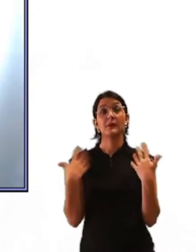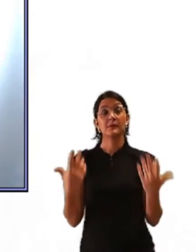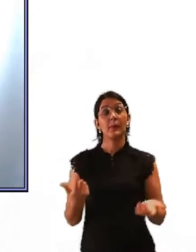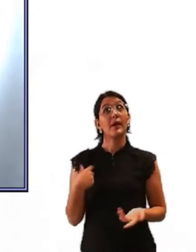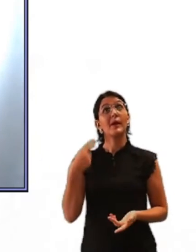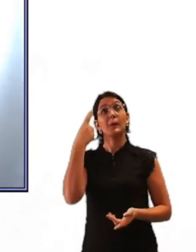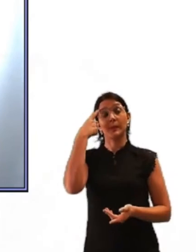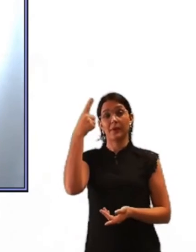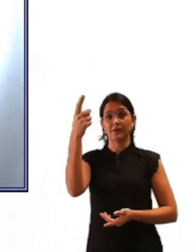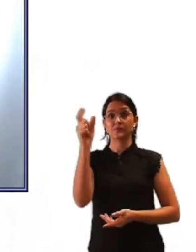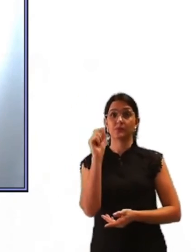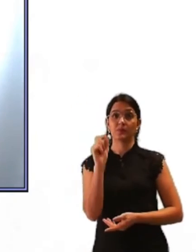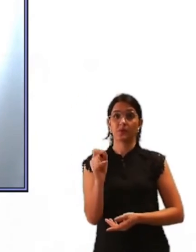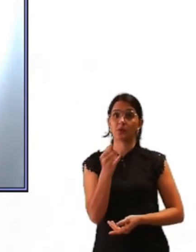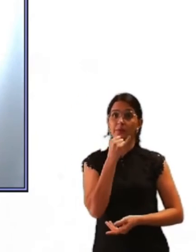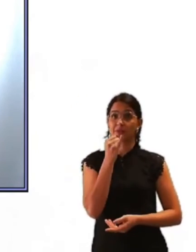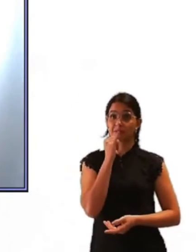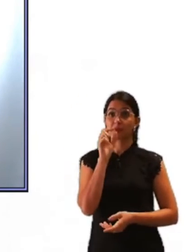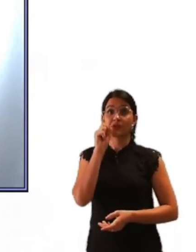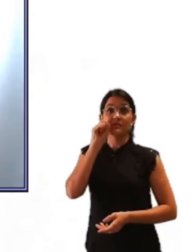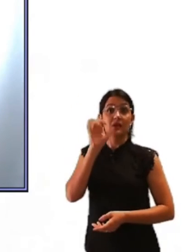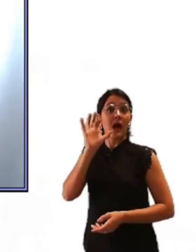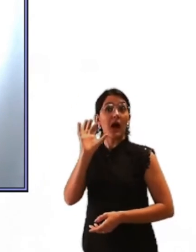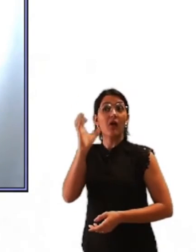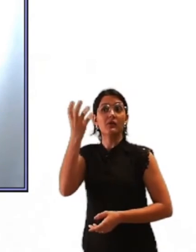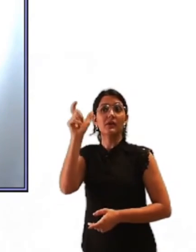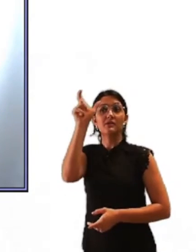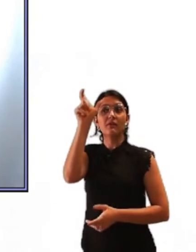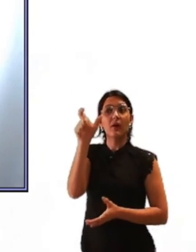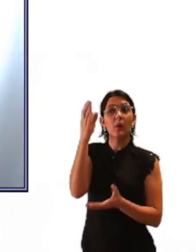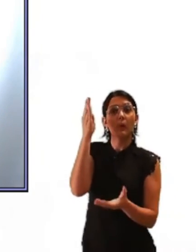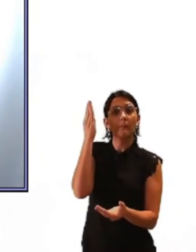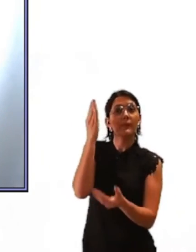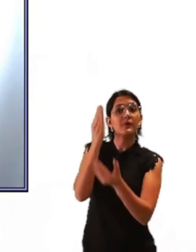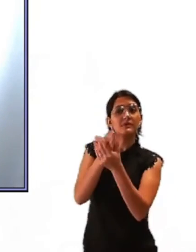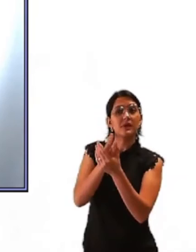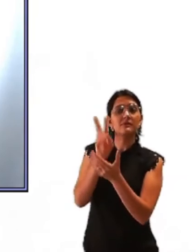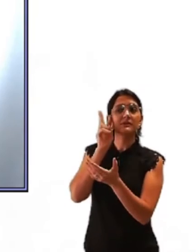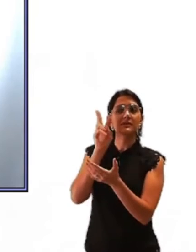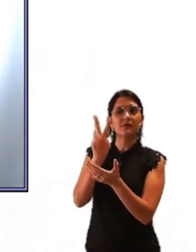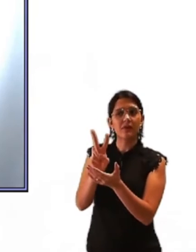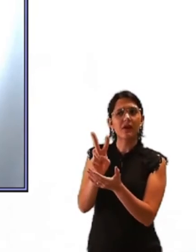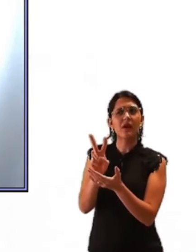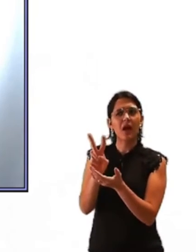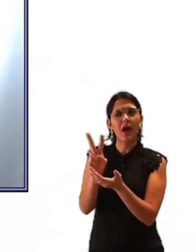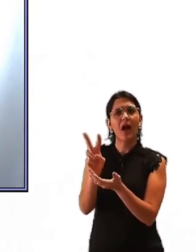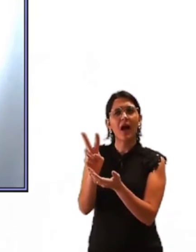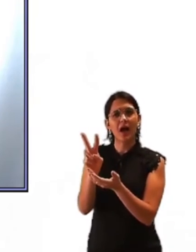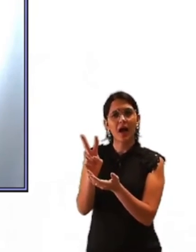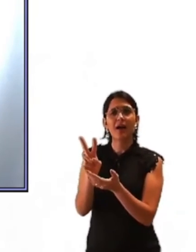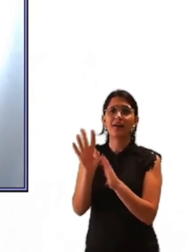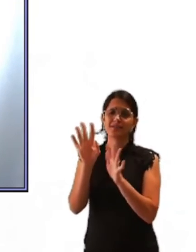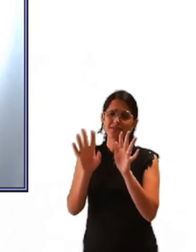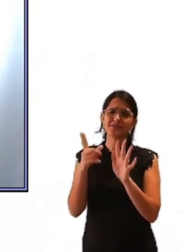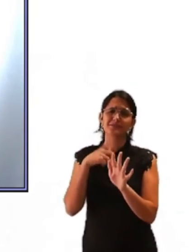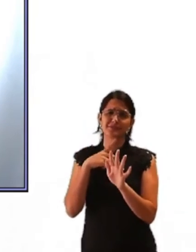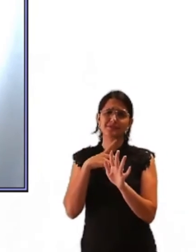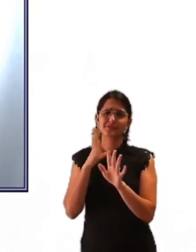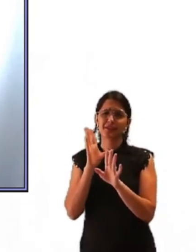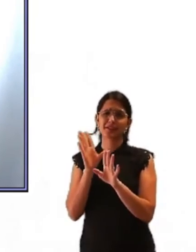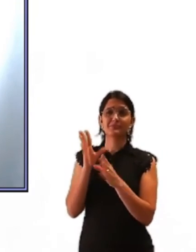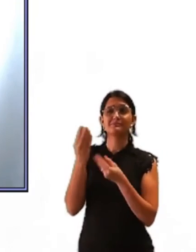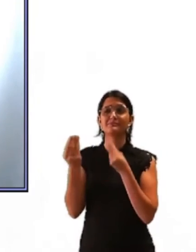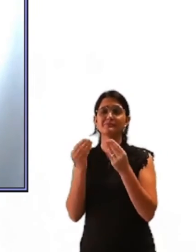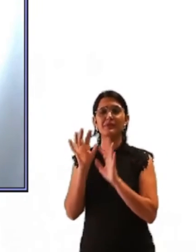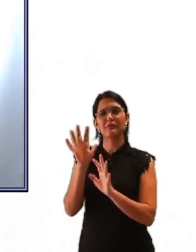uma situação em que há estritamente, sim, acaba que o subjetivismo sempre existe, né? Mas em que a